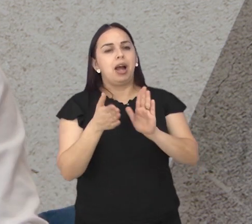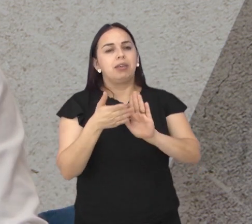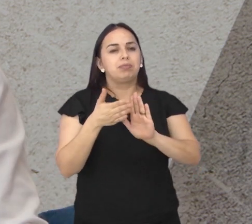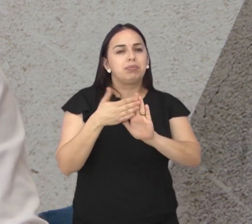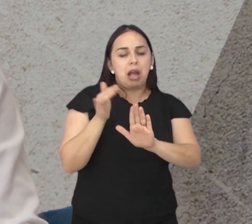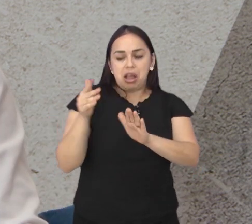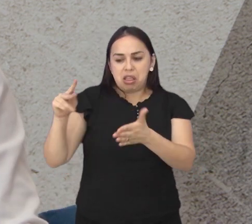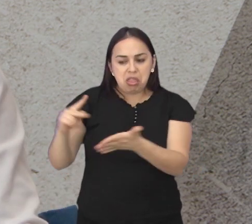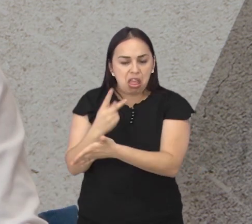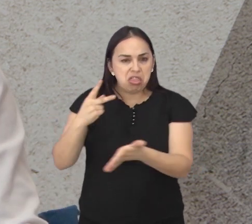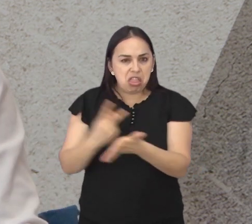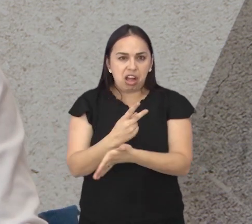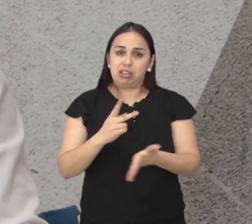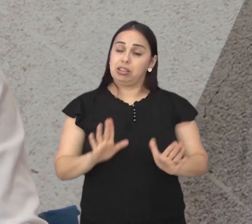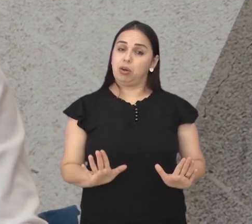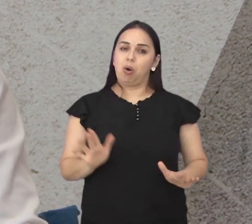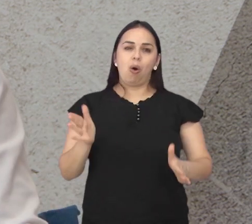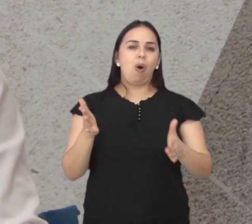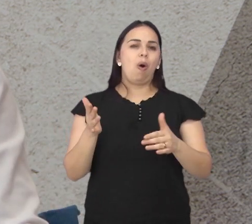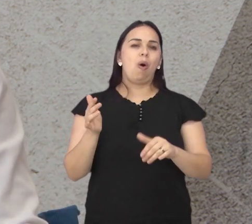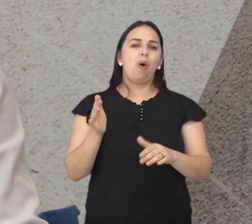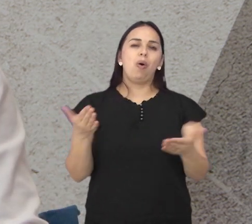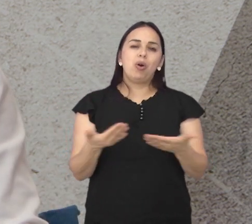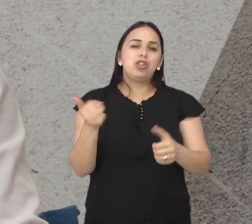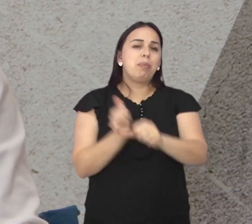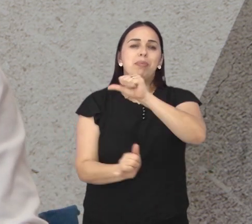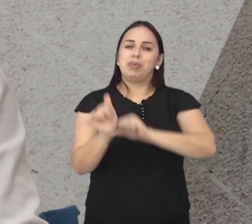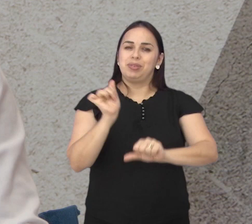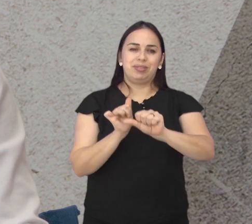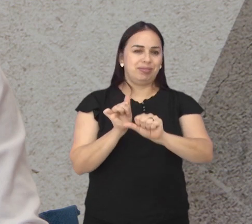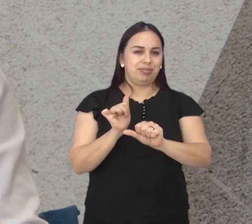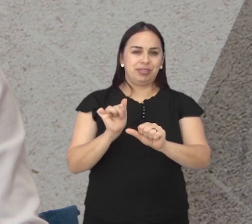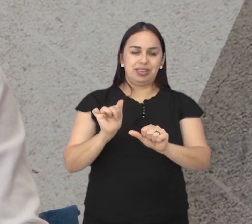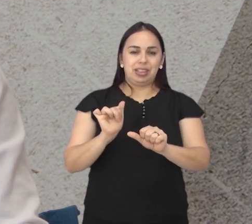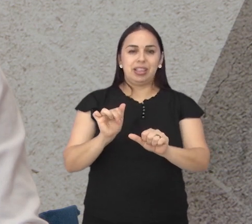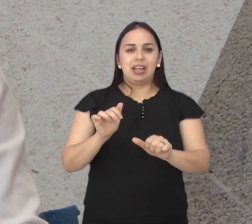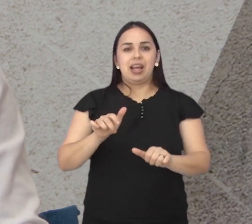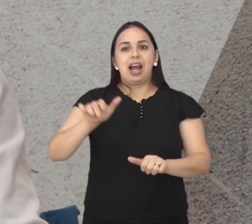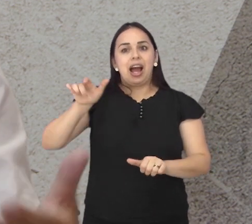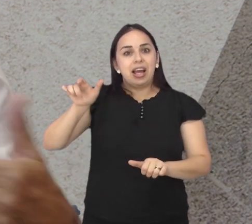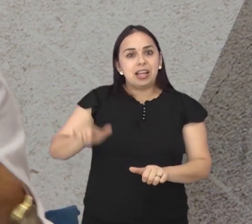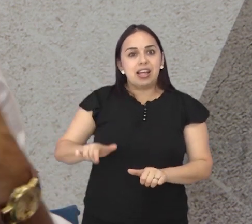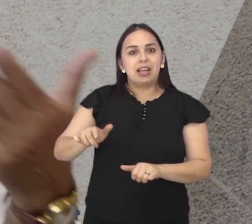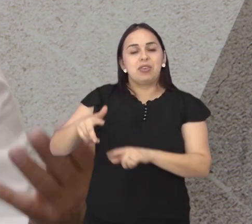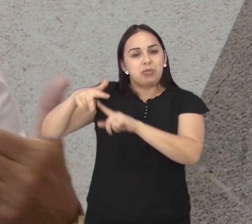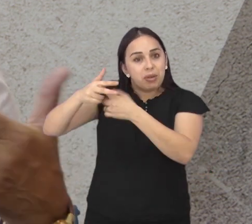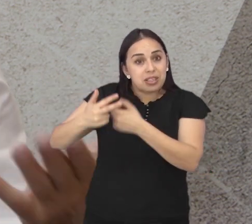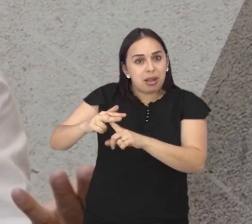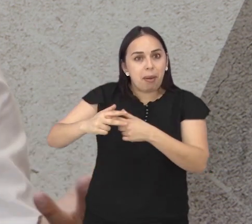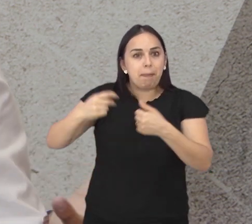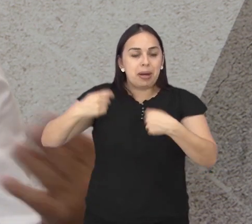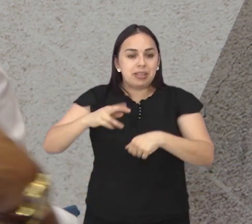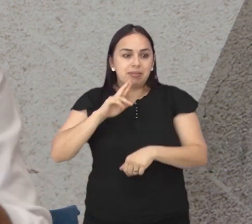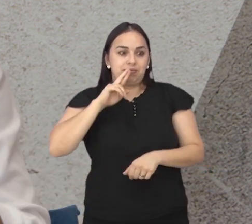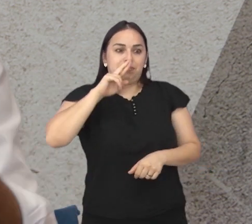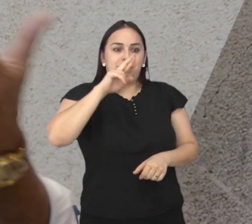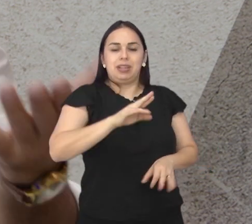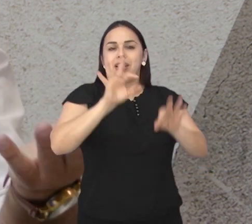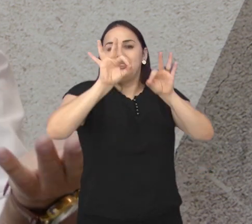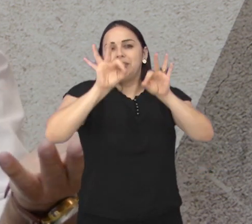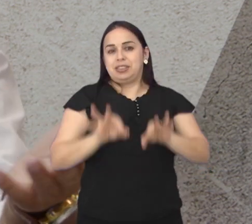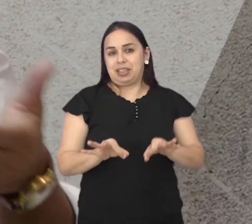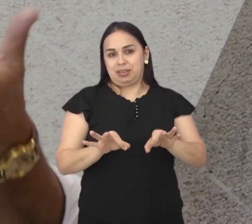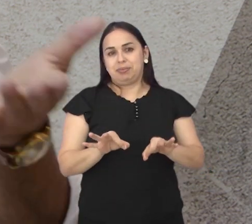profissionais faziam coisas erradas, né? Hoje não acontece mais isso, é muito mais difícil acontecer. Os mecânicos estão se preparando mais até para